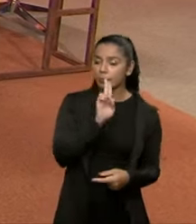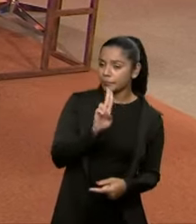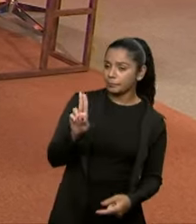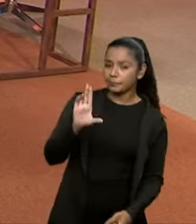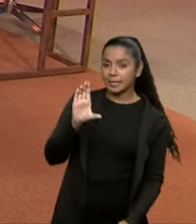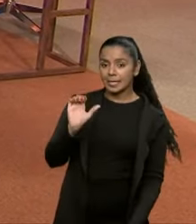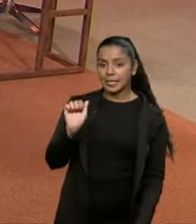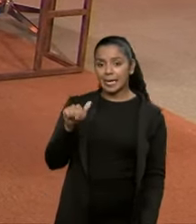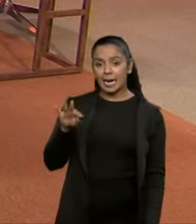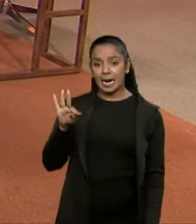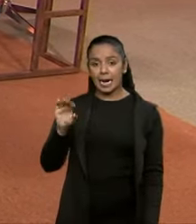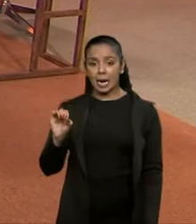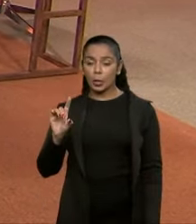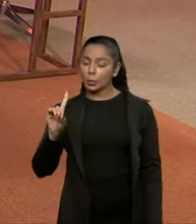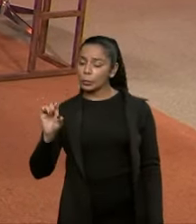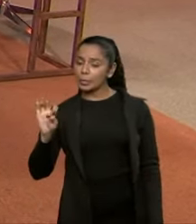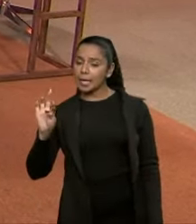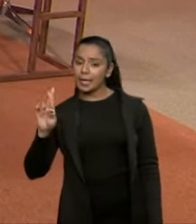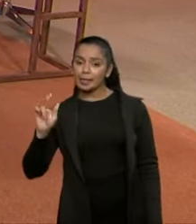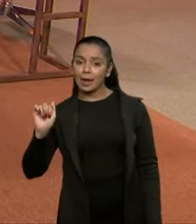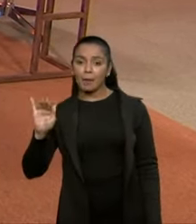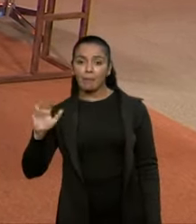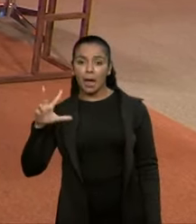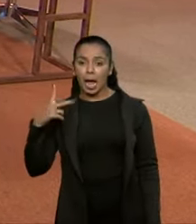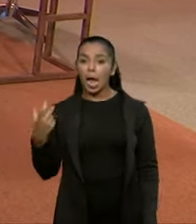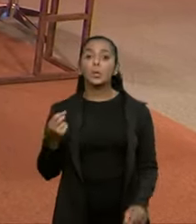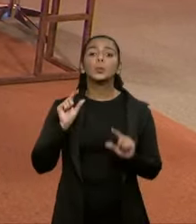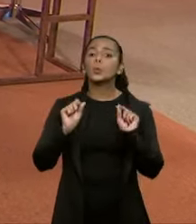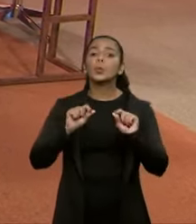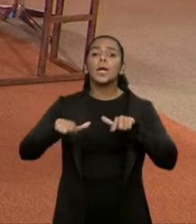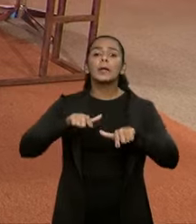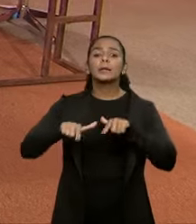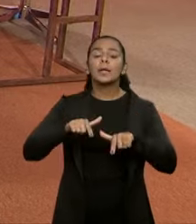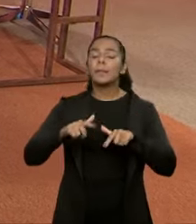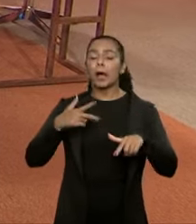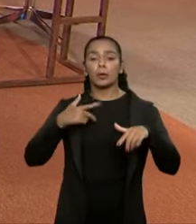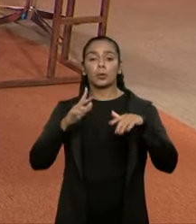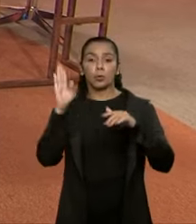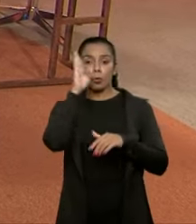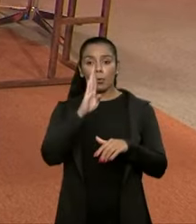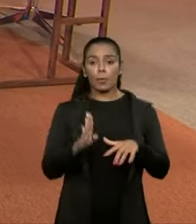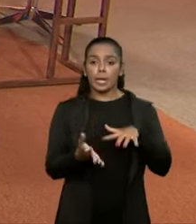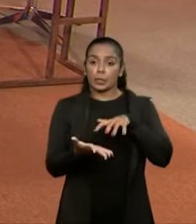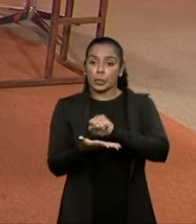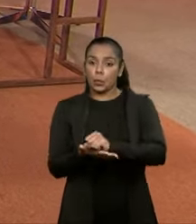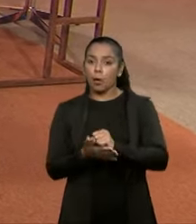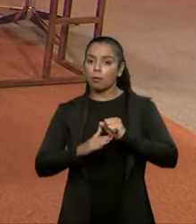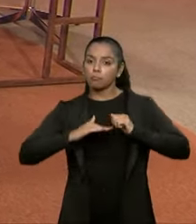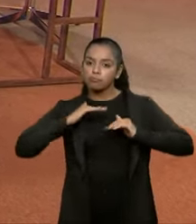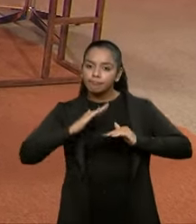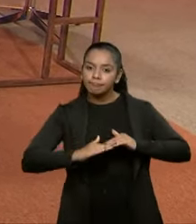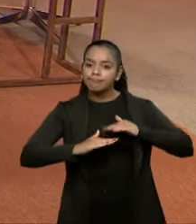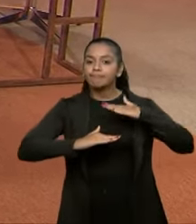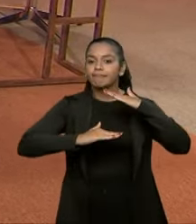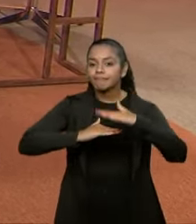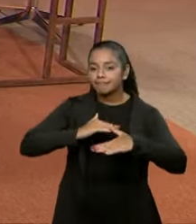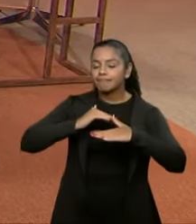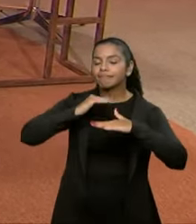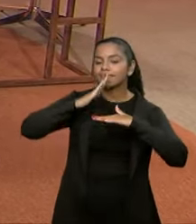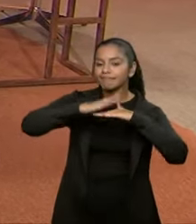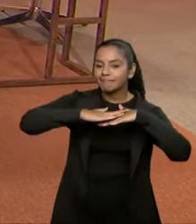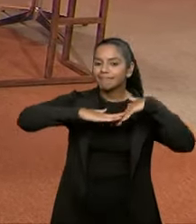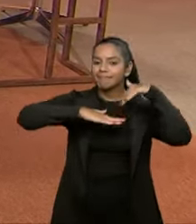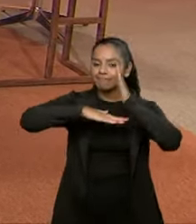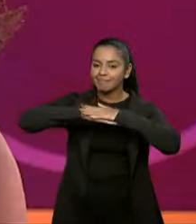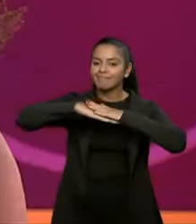canto de trabalho? Que trabalho era esse que era feito no nosso Brasil colônia? A gente vai de passinho em passinho, começando esse trabalho, para